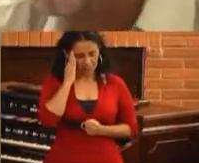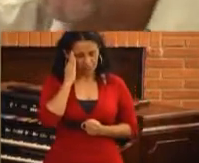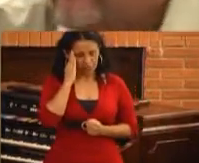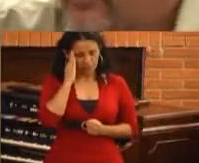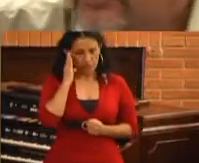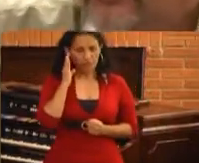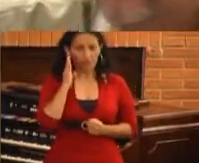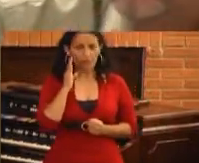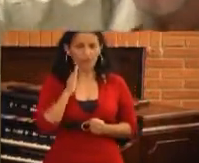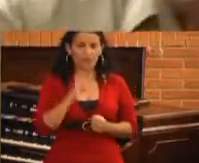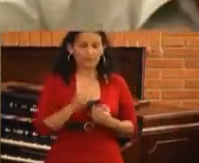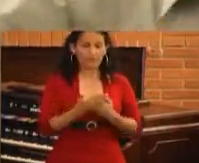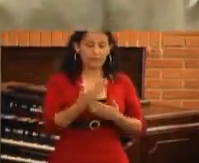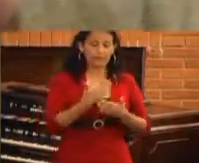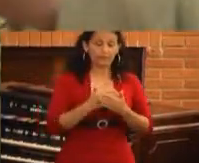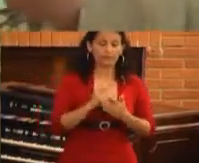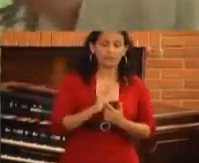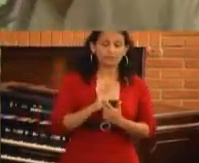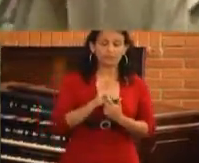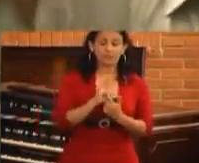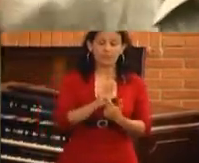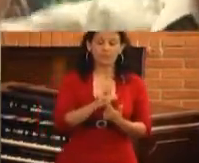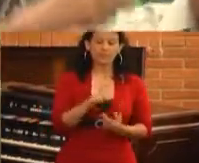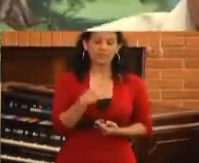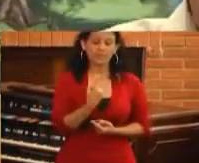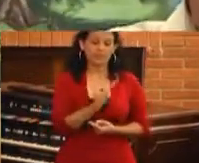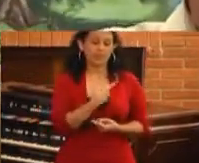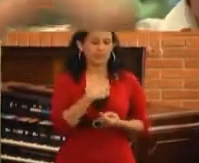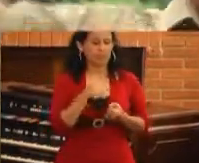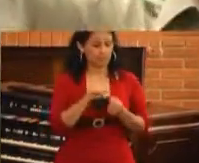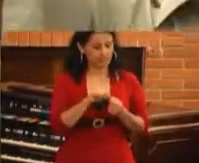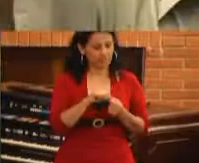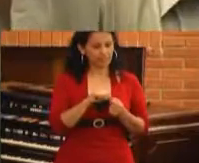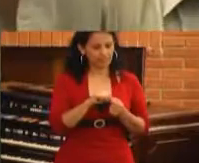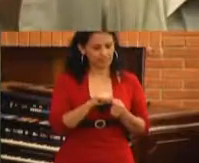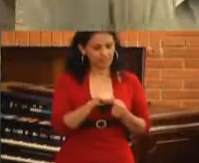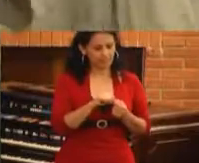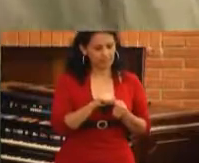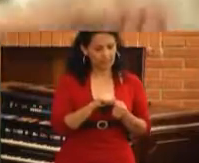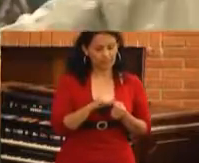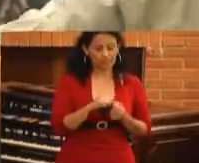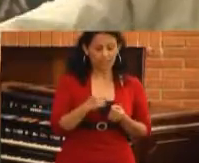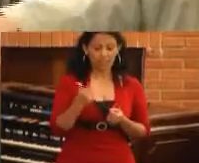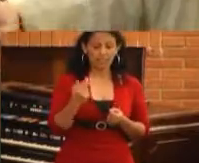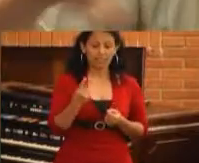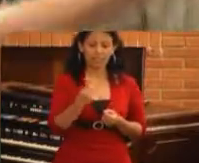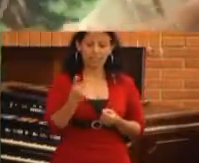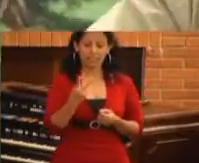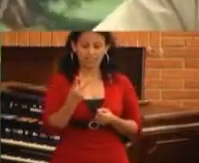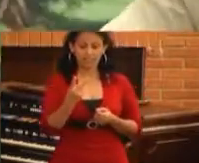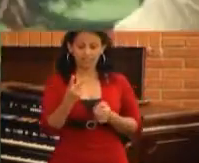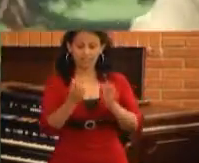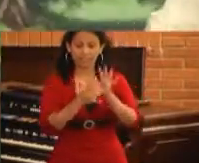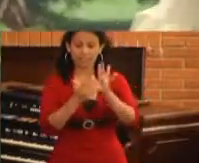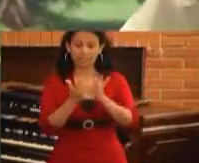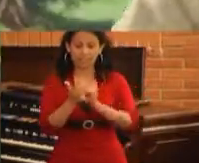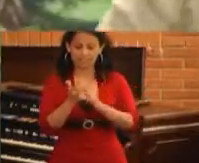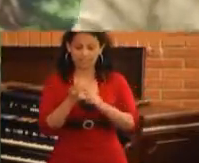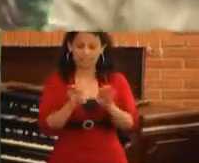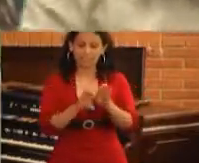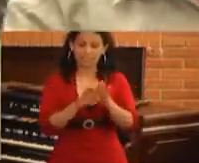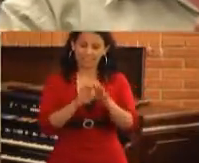nós fazemos e na outra manifestação que ele fará na sua vinda, na sua